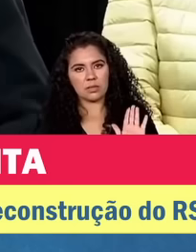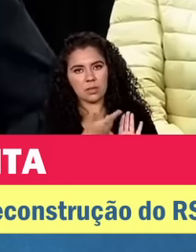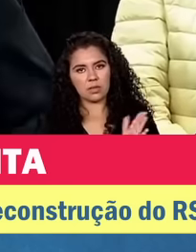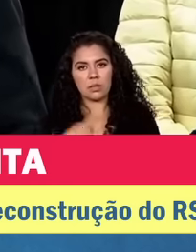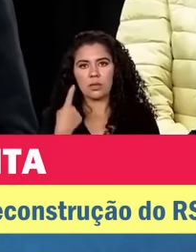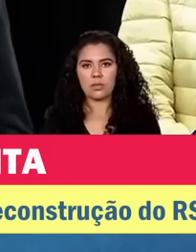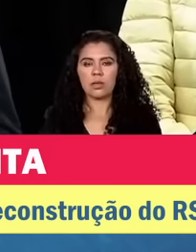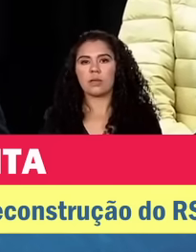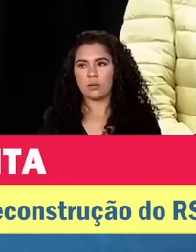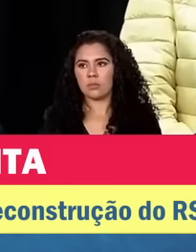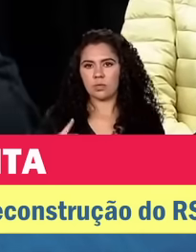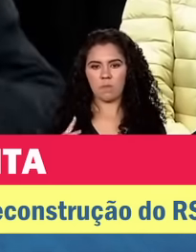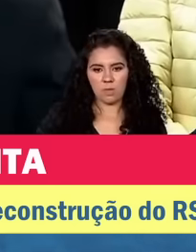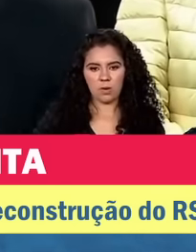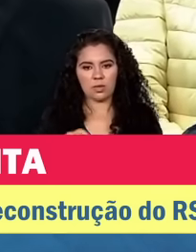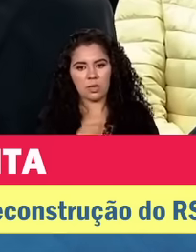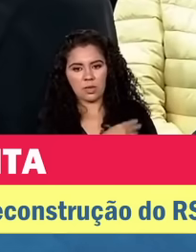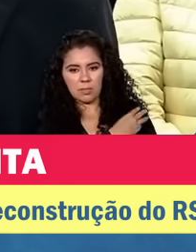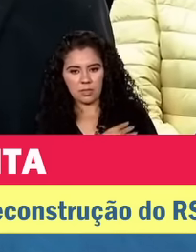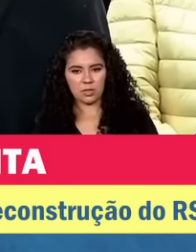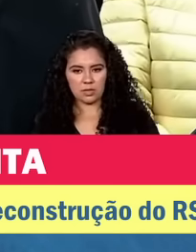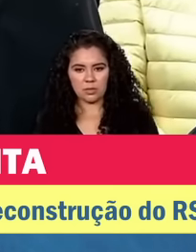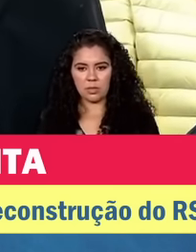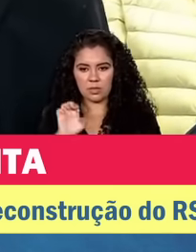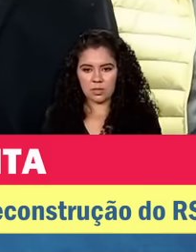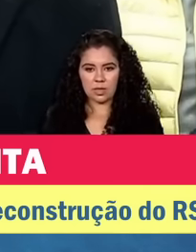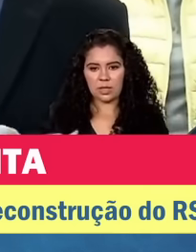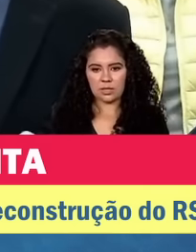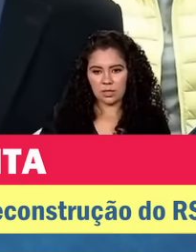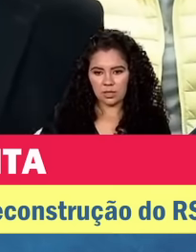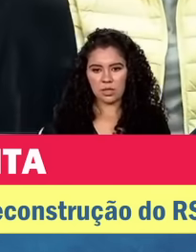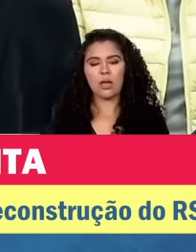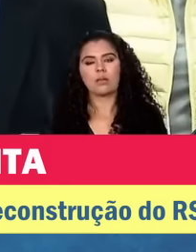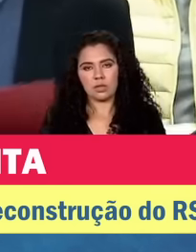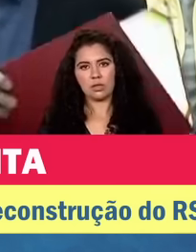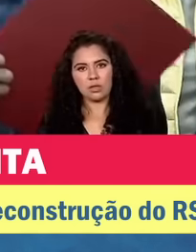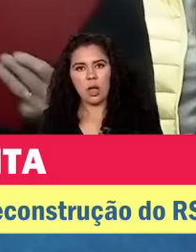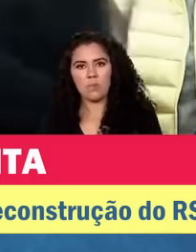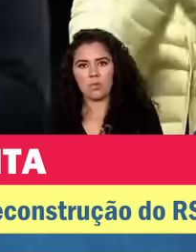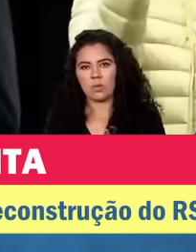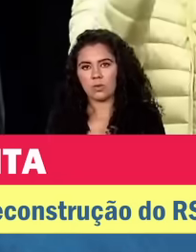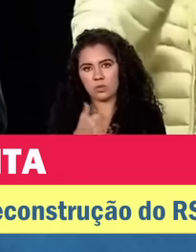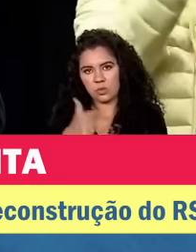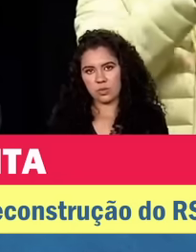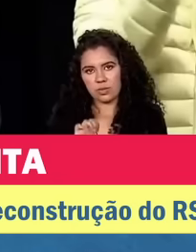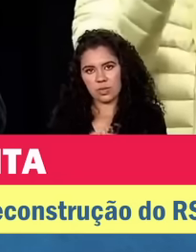de posse como ministro de Estado da Secretaria Extraordinária de Apoio à Reconstrução do Rio Grande do